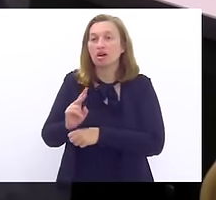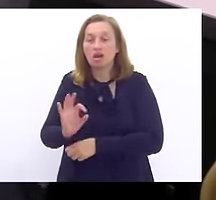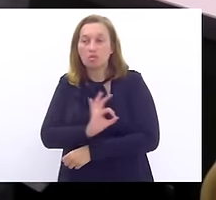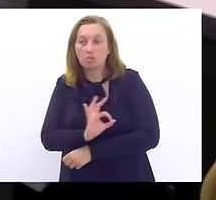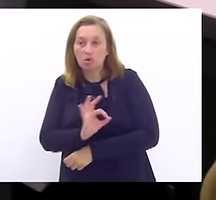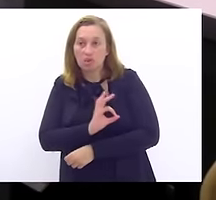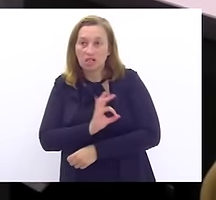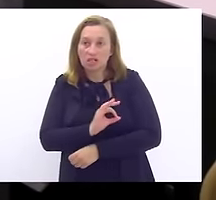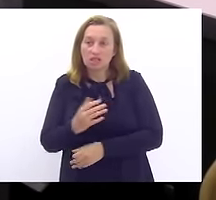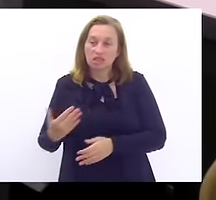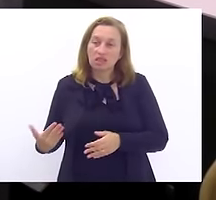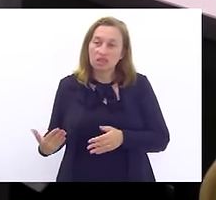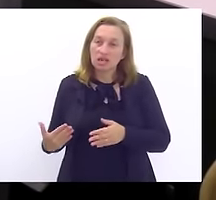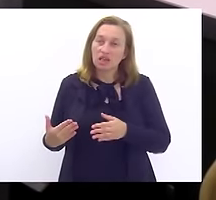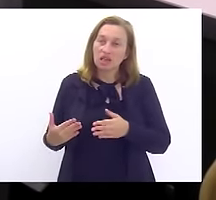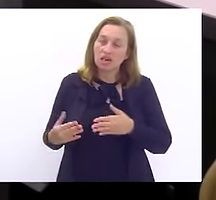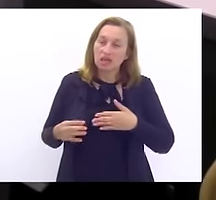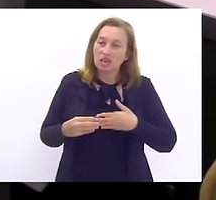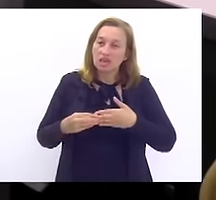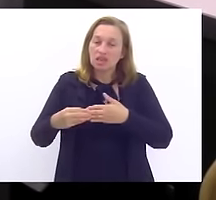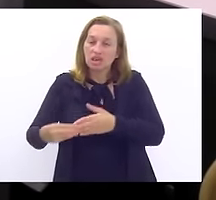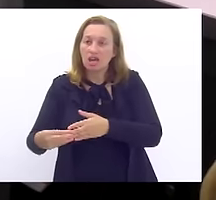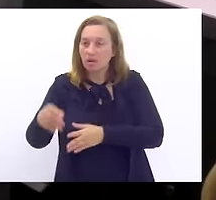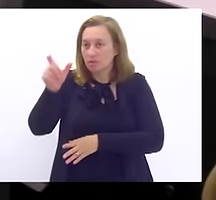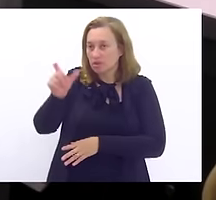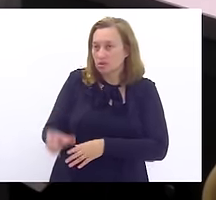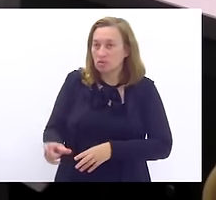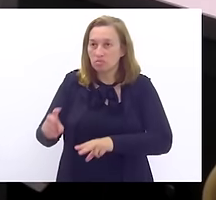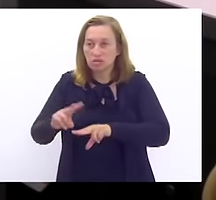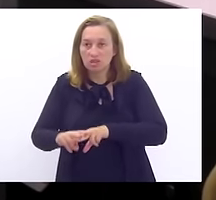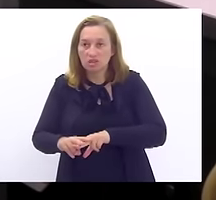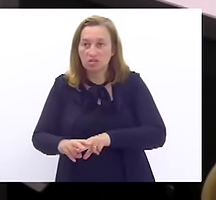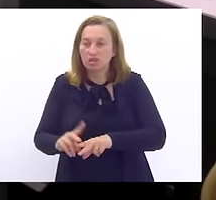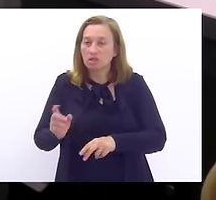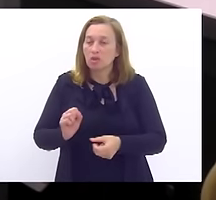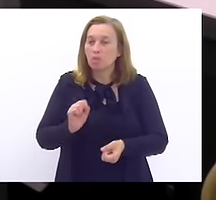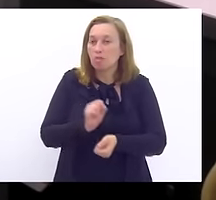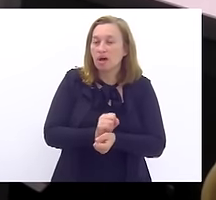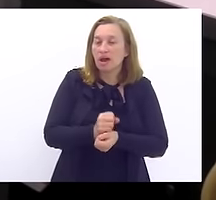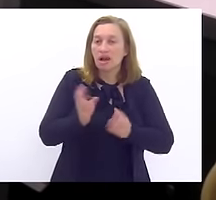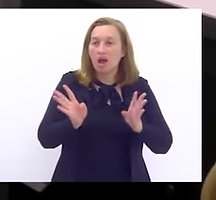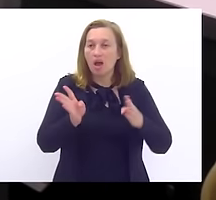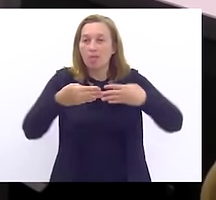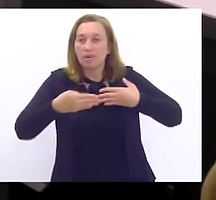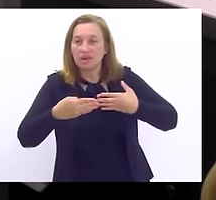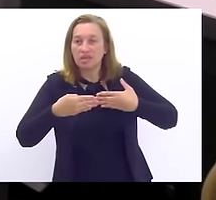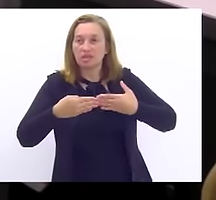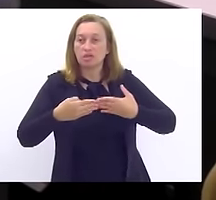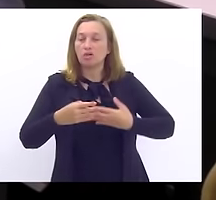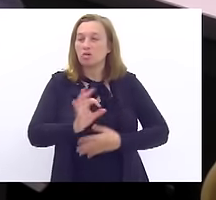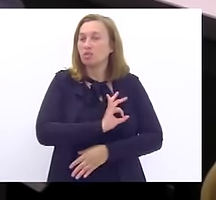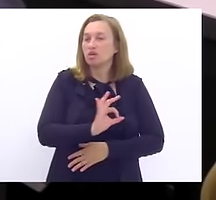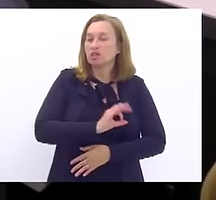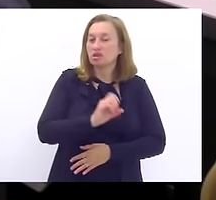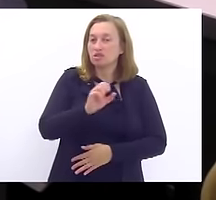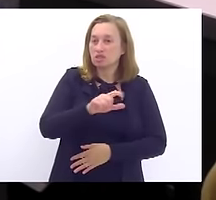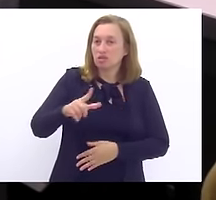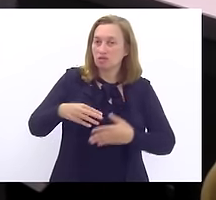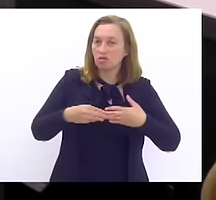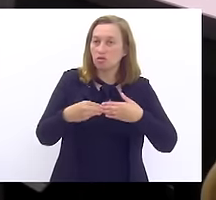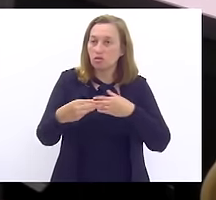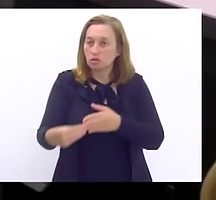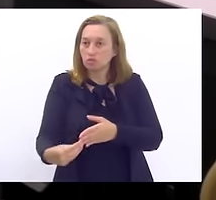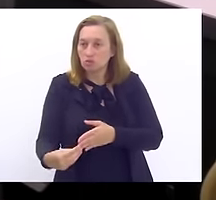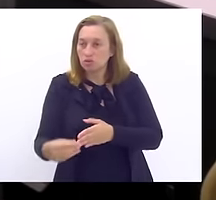até deslocar o indivíduo Digamos que foi contratado mandado de prisão você não para Blitz para isso policiais civis são deslocados conduzem esse indivíduo quando